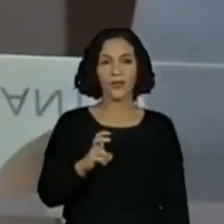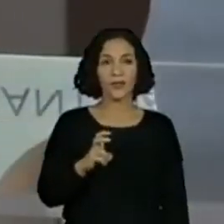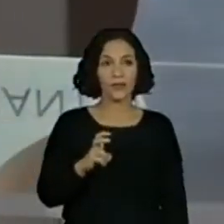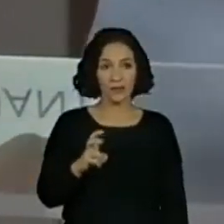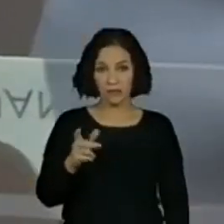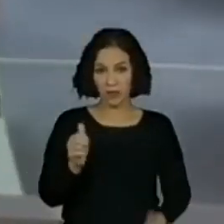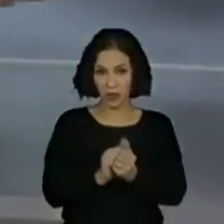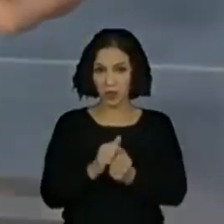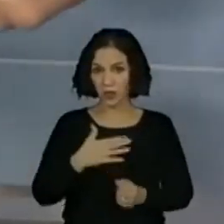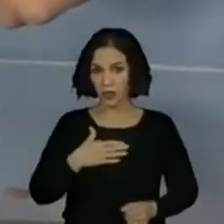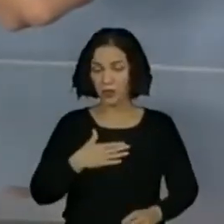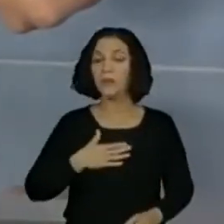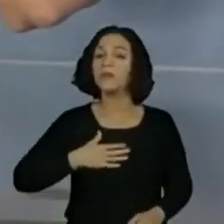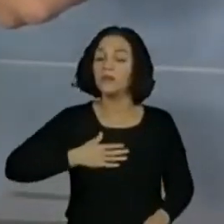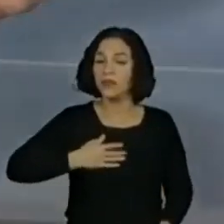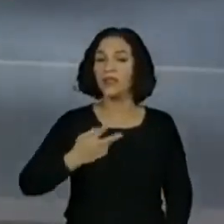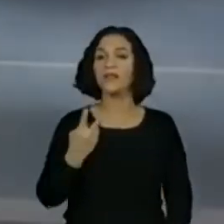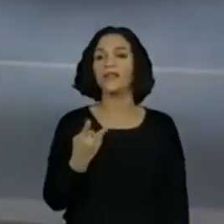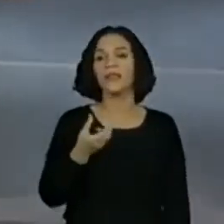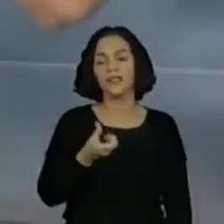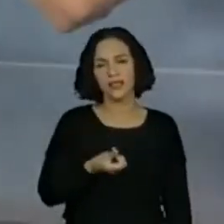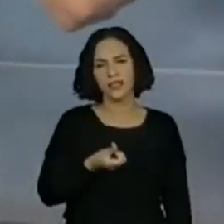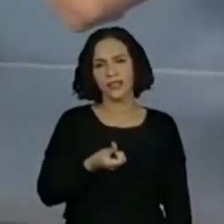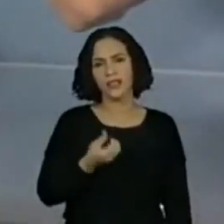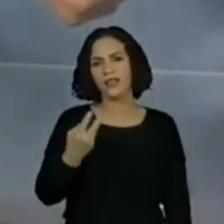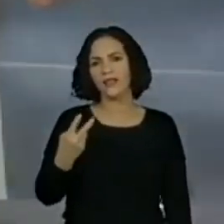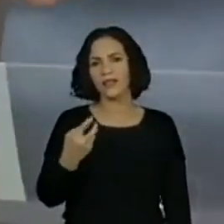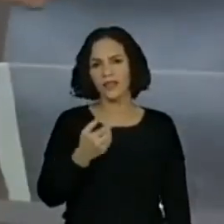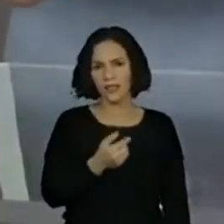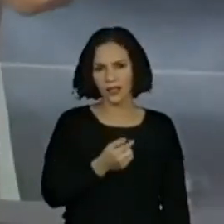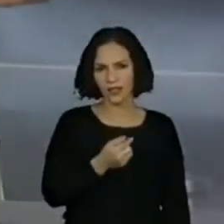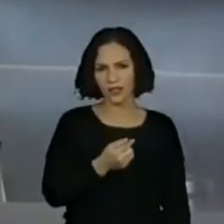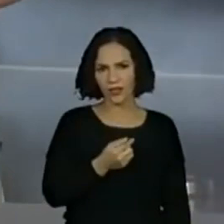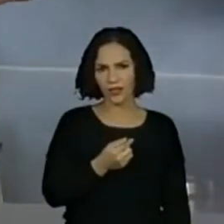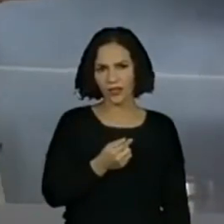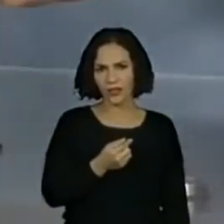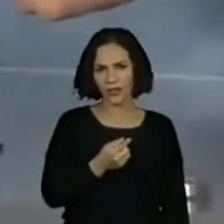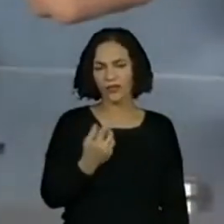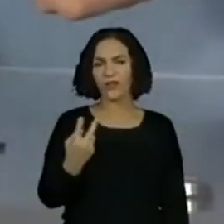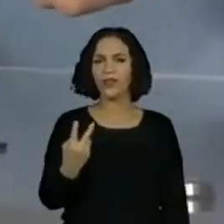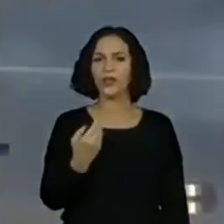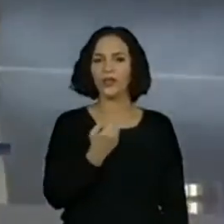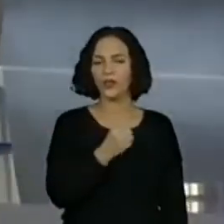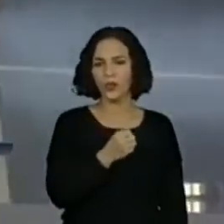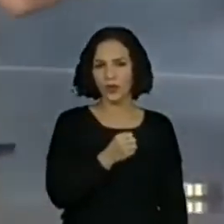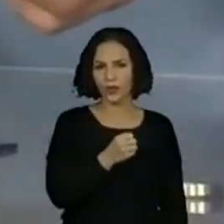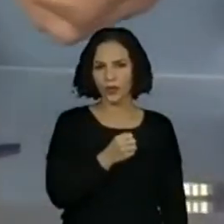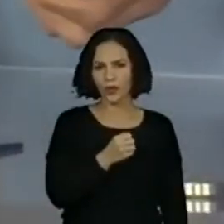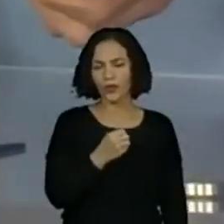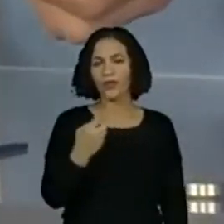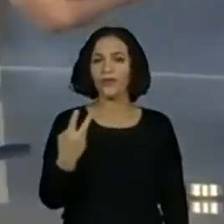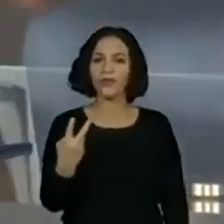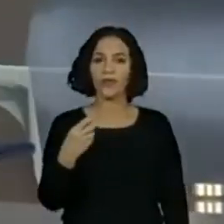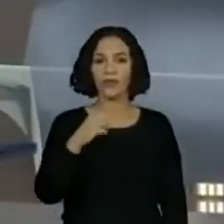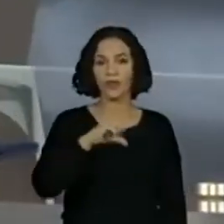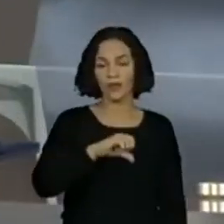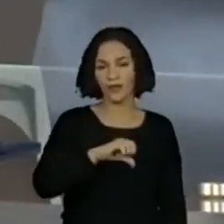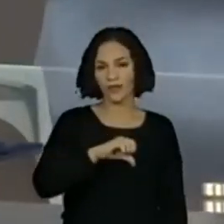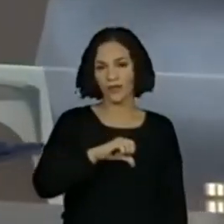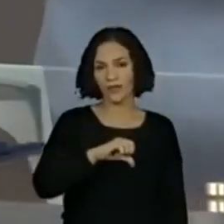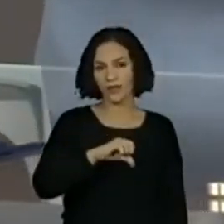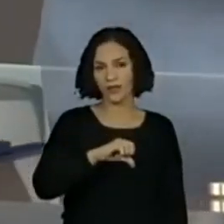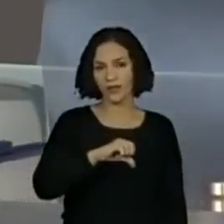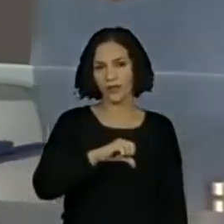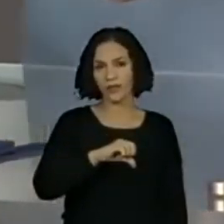estão contando comigo? Sim. 26, 27, 28,